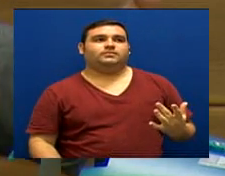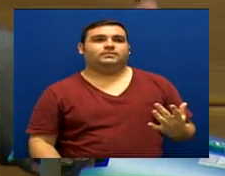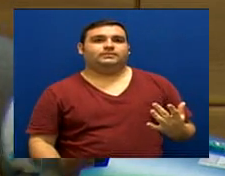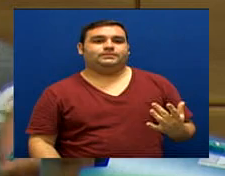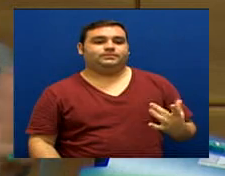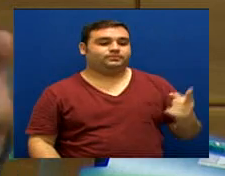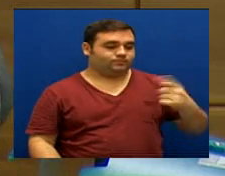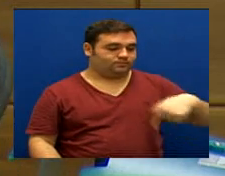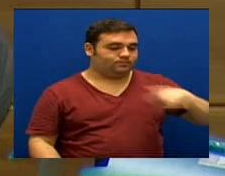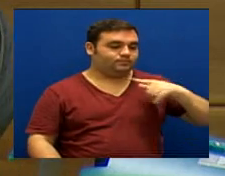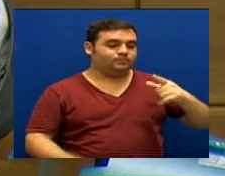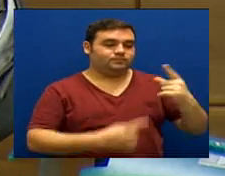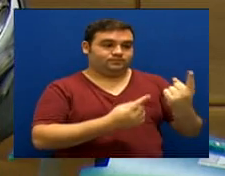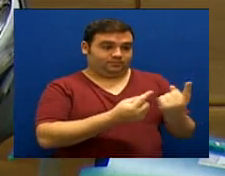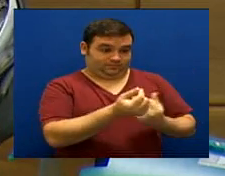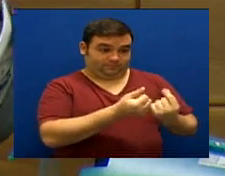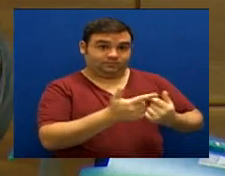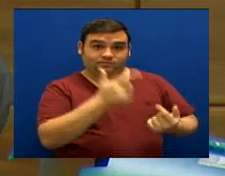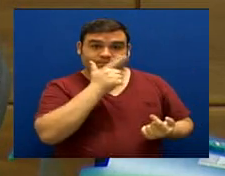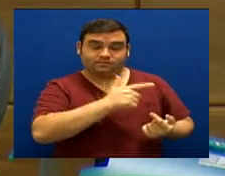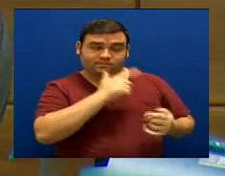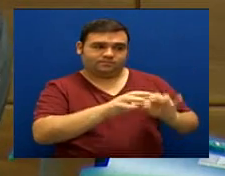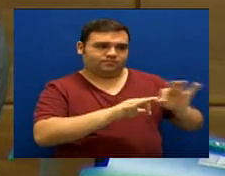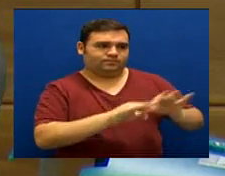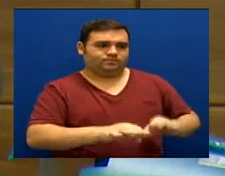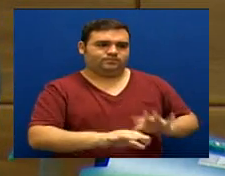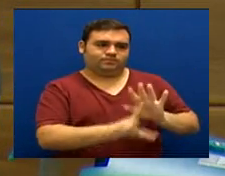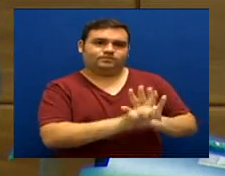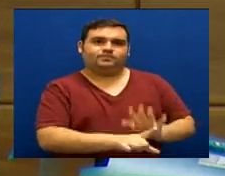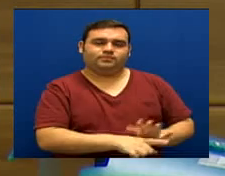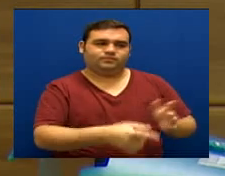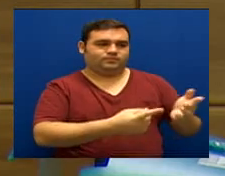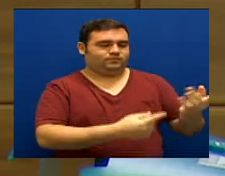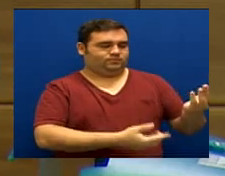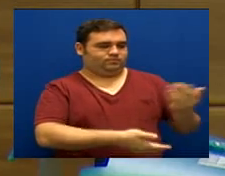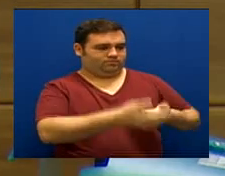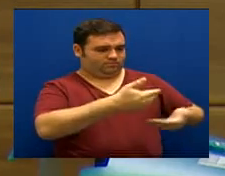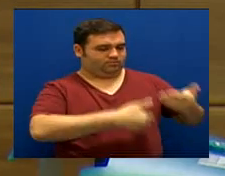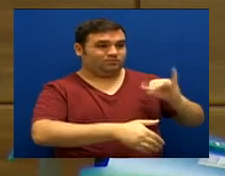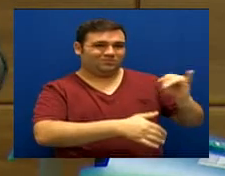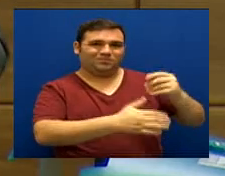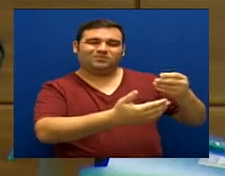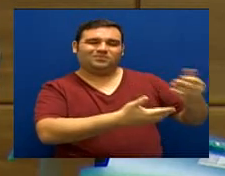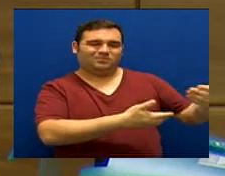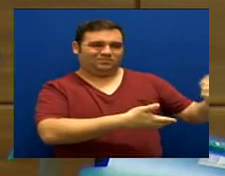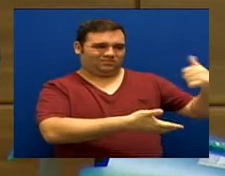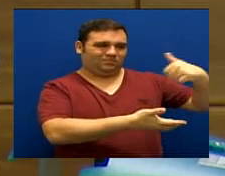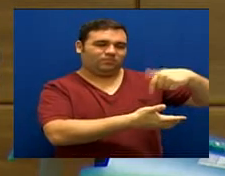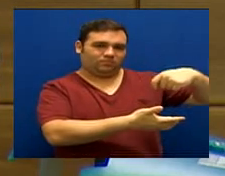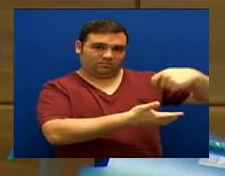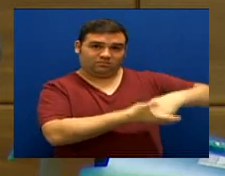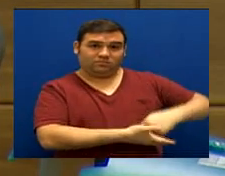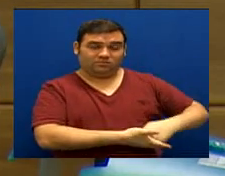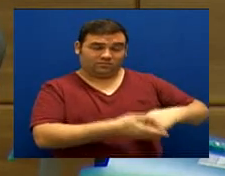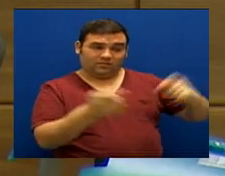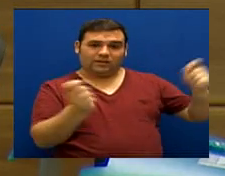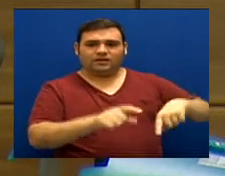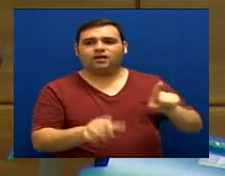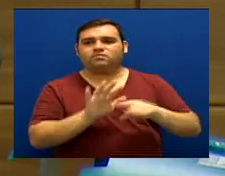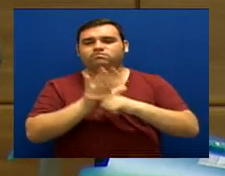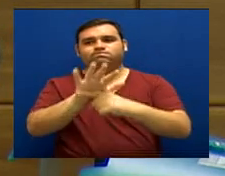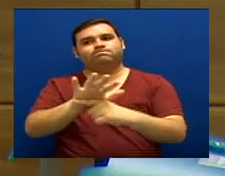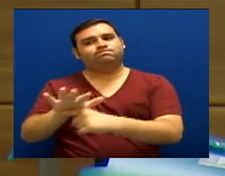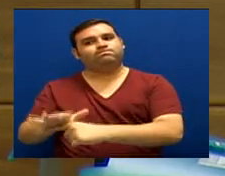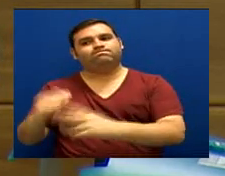fazer com que o recurso hoje previsto a ser recebido pela prefeitura seja suficiente para fazer frente às necessidades